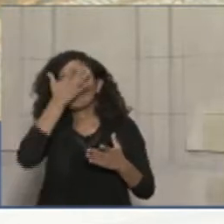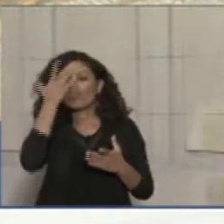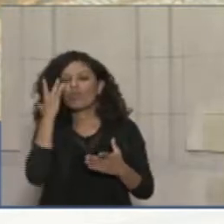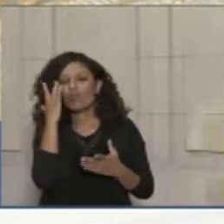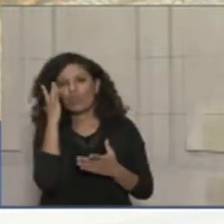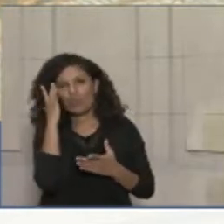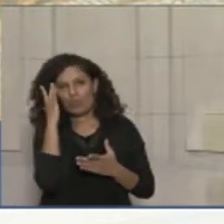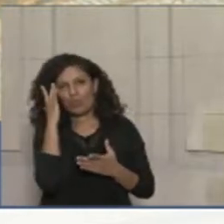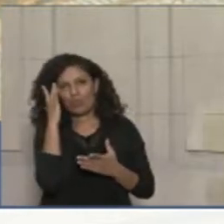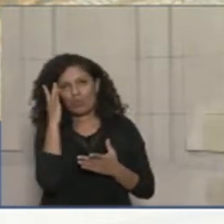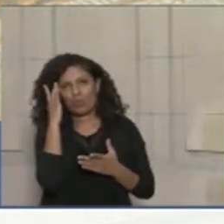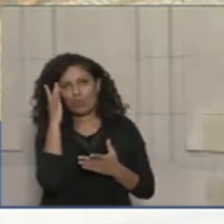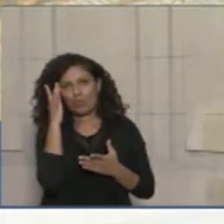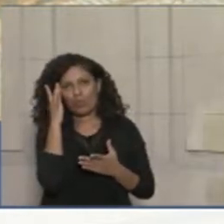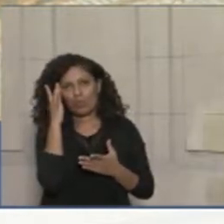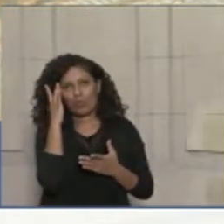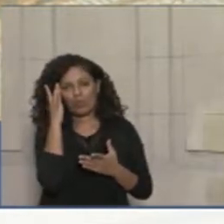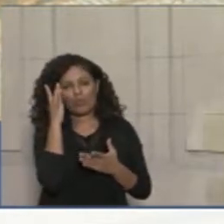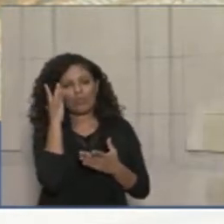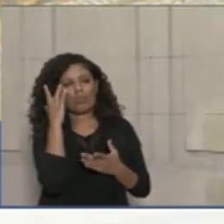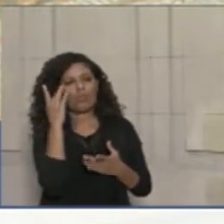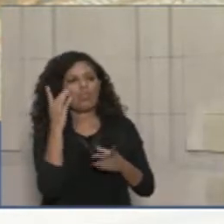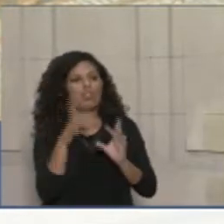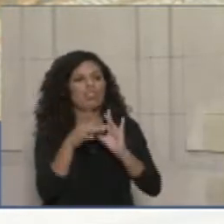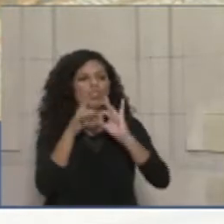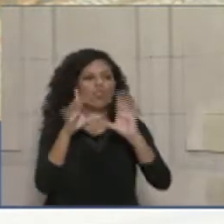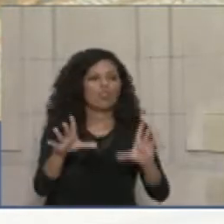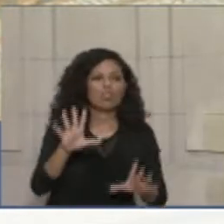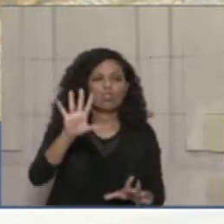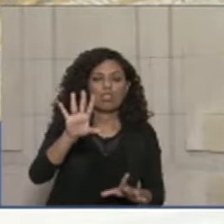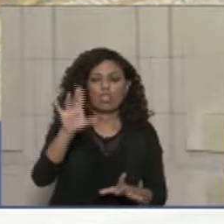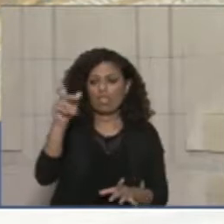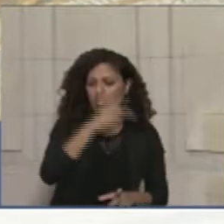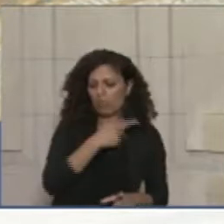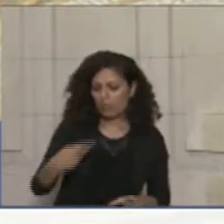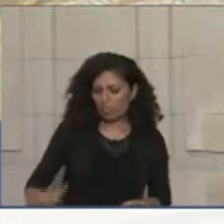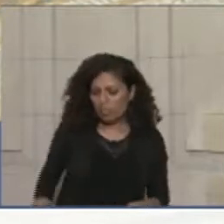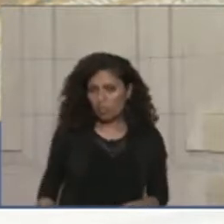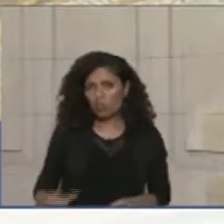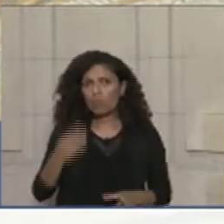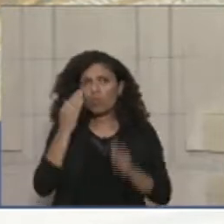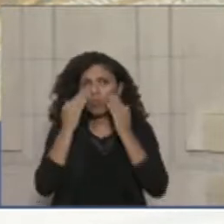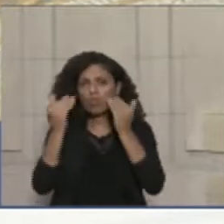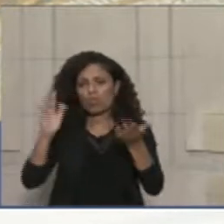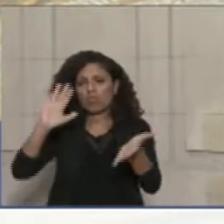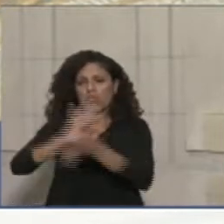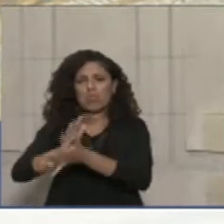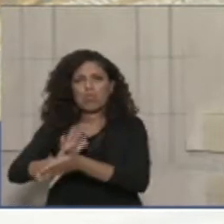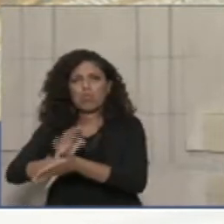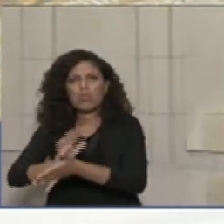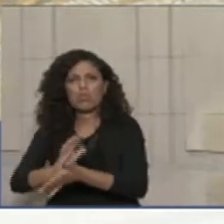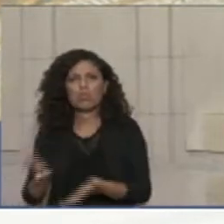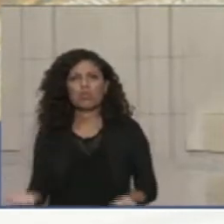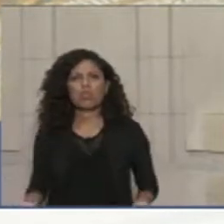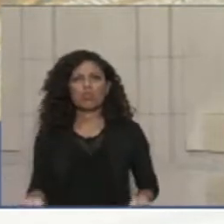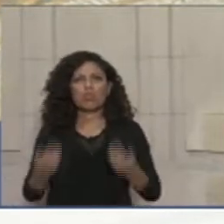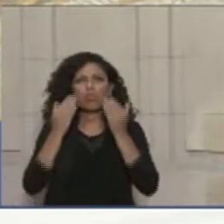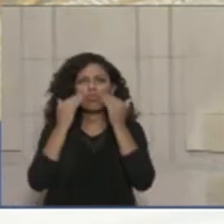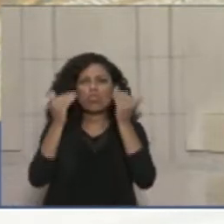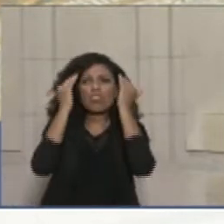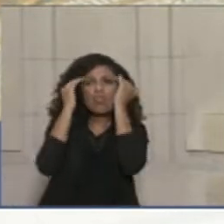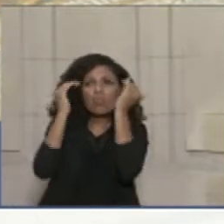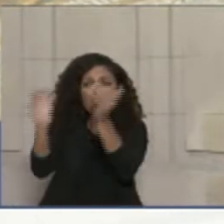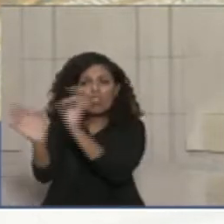um presidente se apresente dessa forma, mas também criminoso com a memória dessas pessoas que